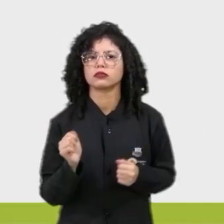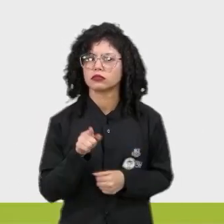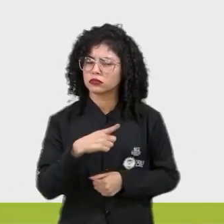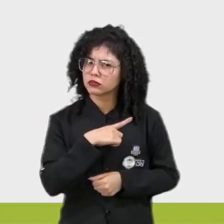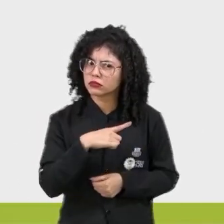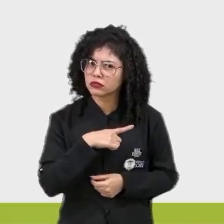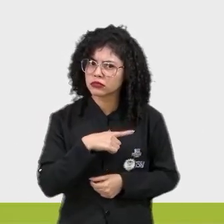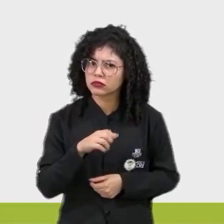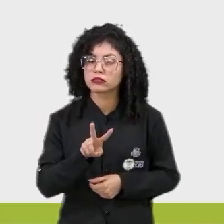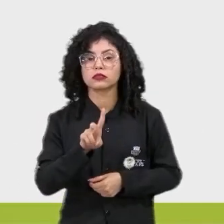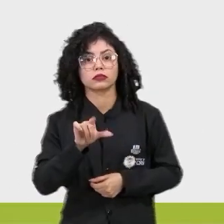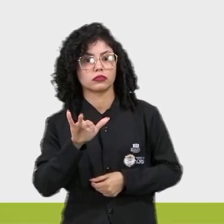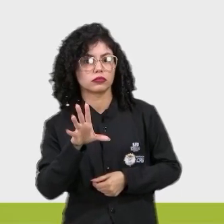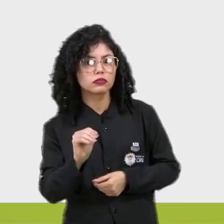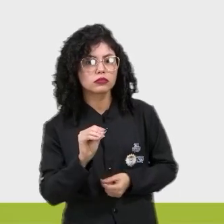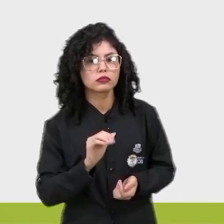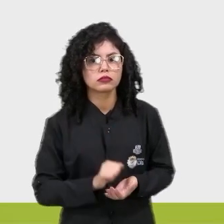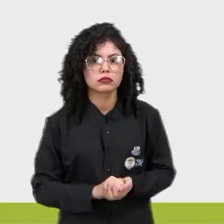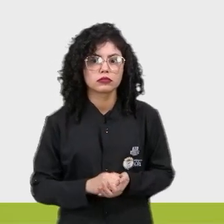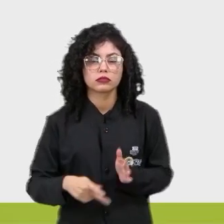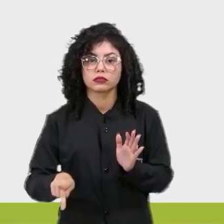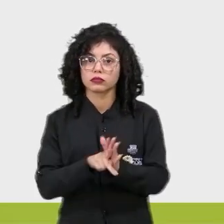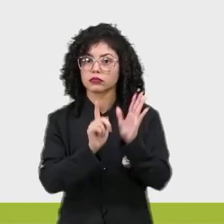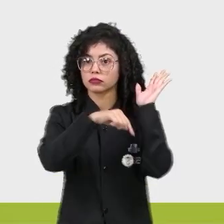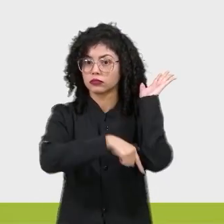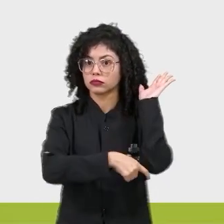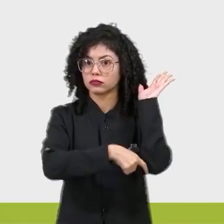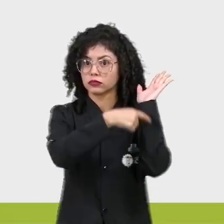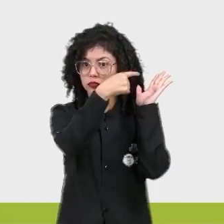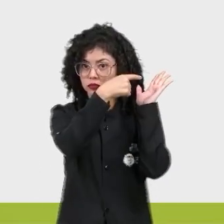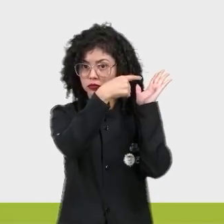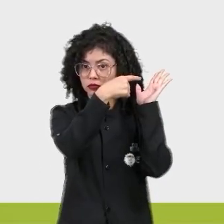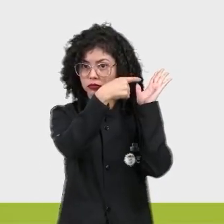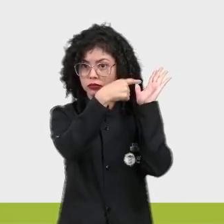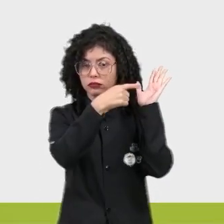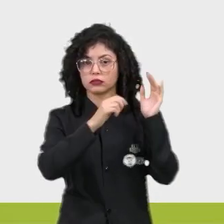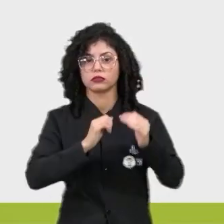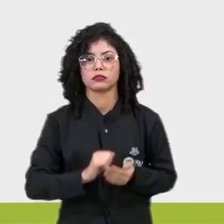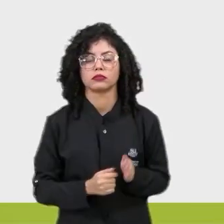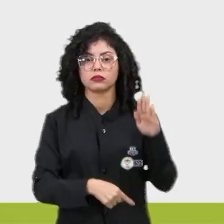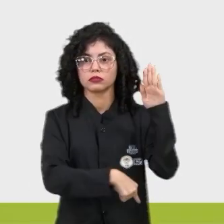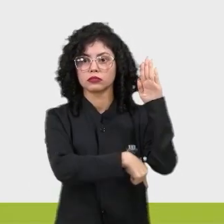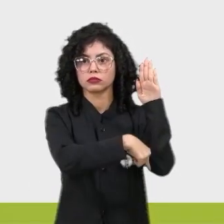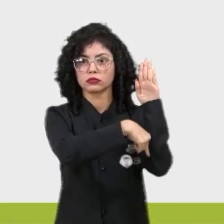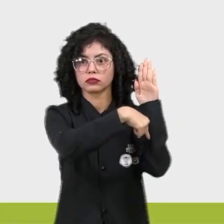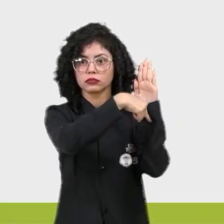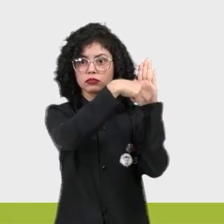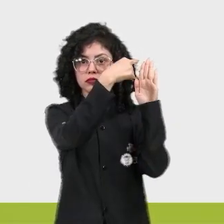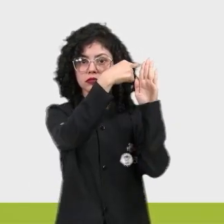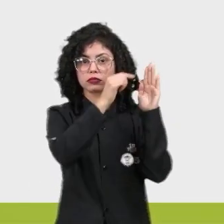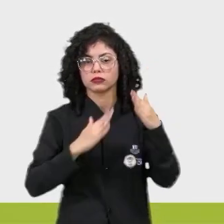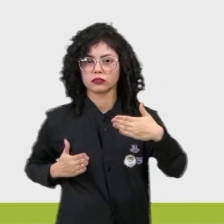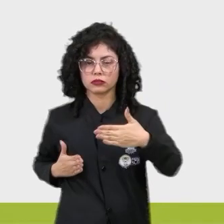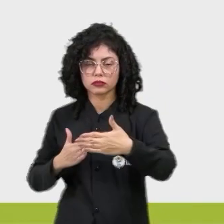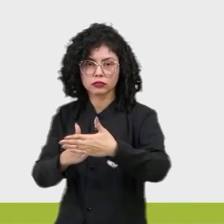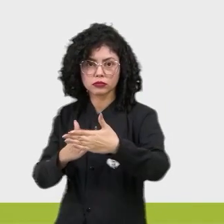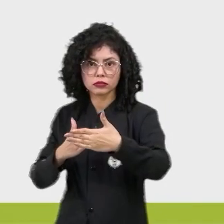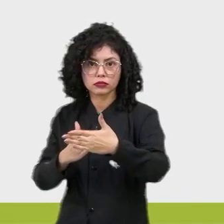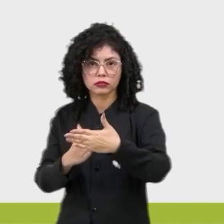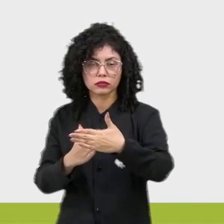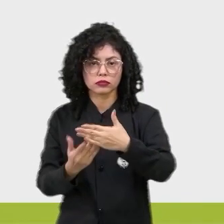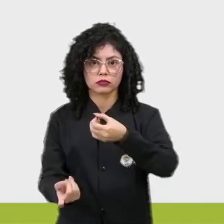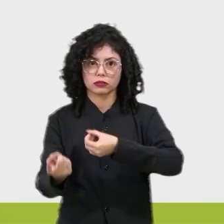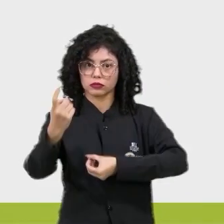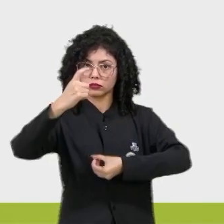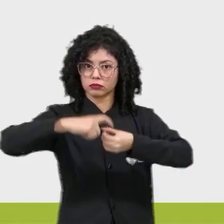Essas válvulas, elas estão nas veias, ok? Então, e elas impedem o